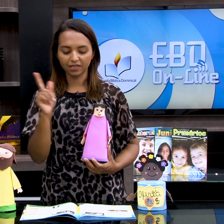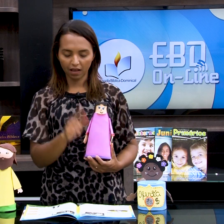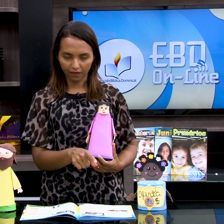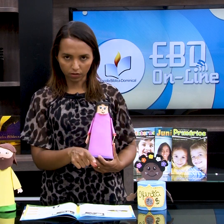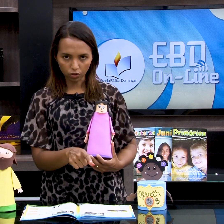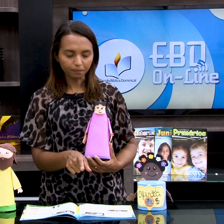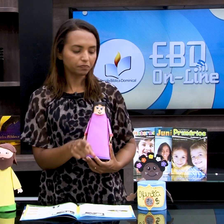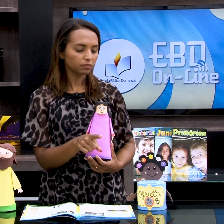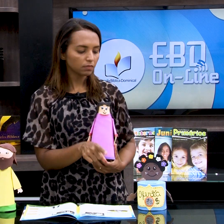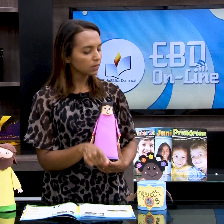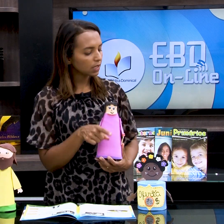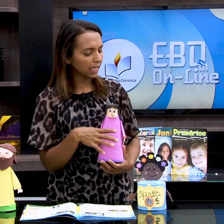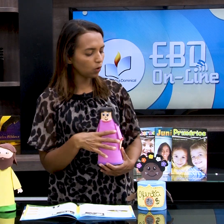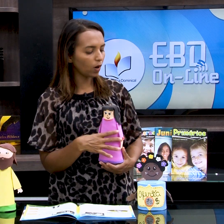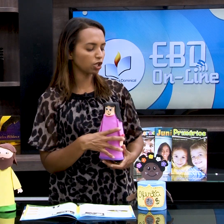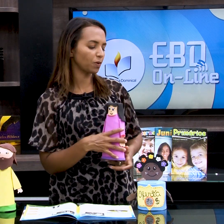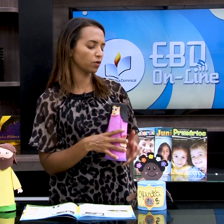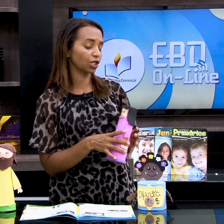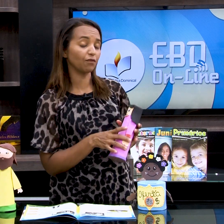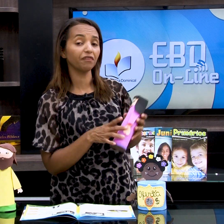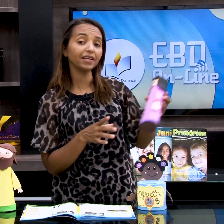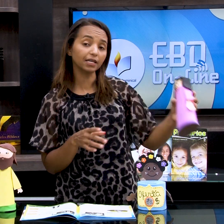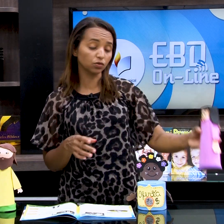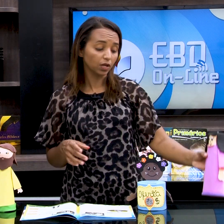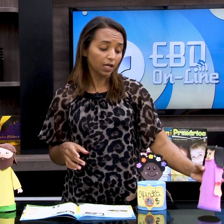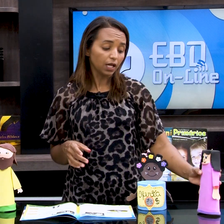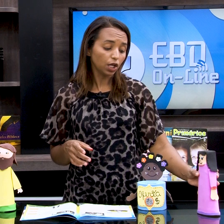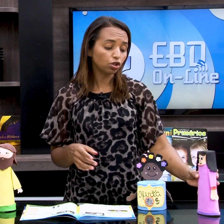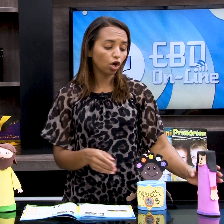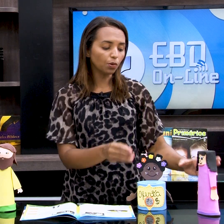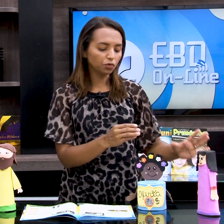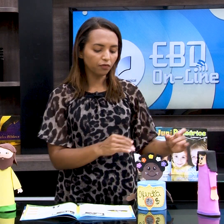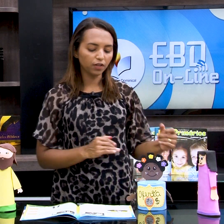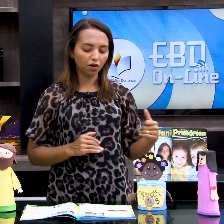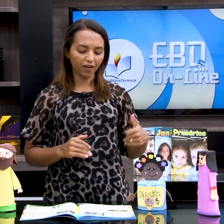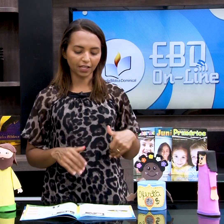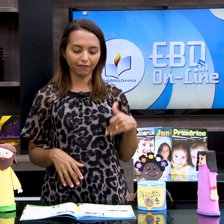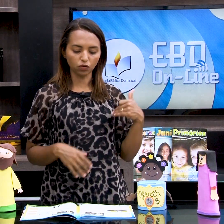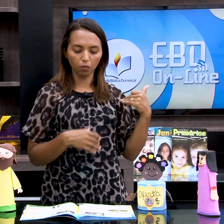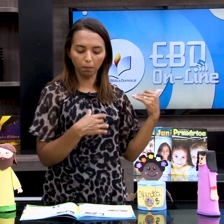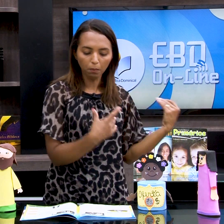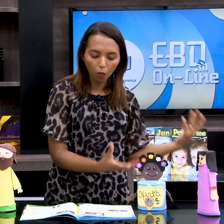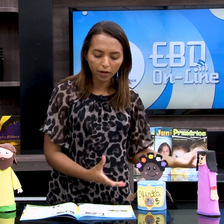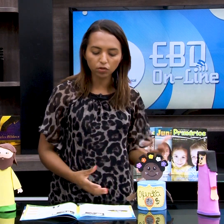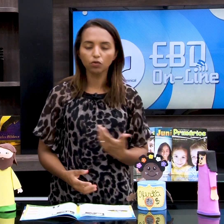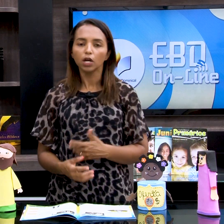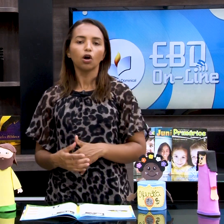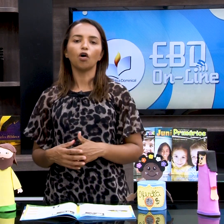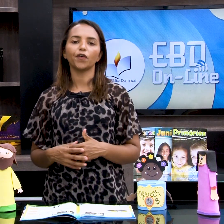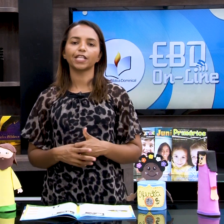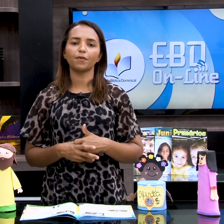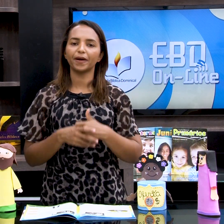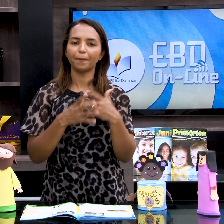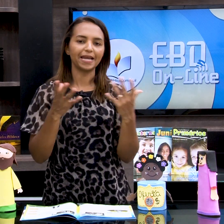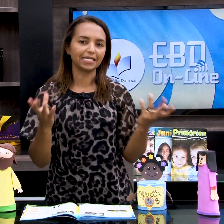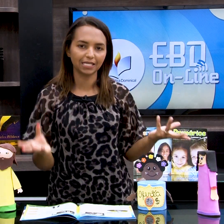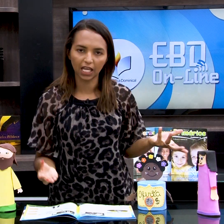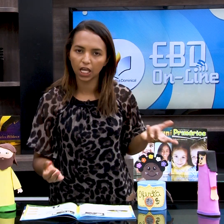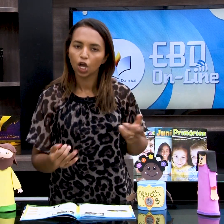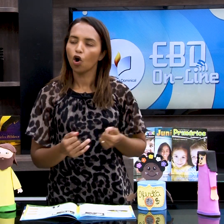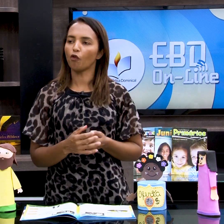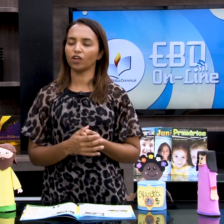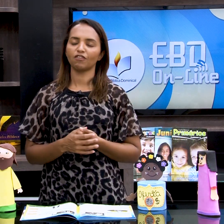estava observando enquanto as pessoas estavam ofertando e todo mundo vinha e ofertava do muito ofertava para